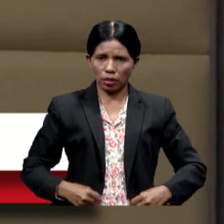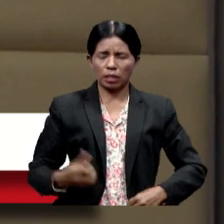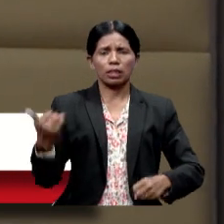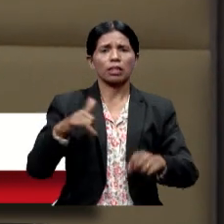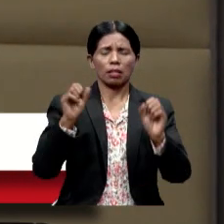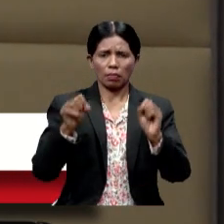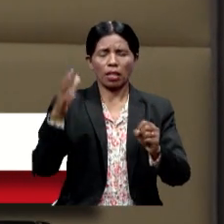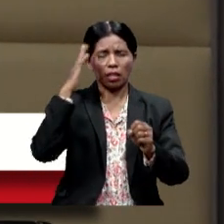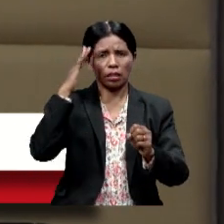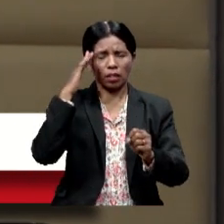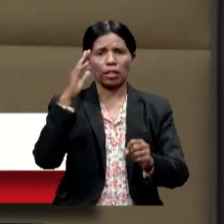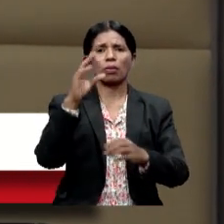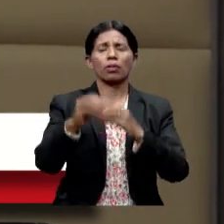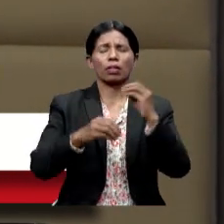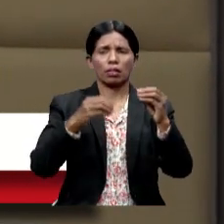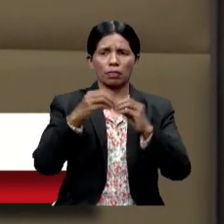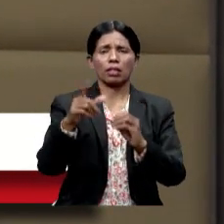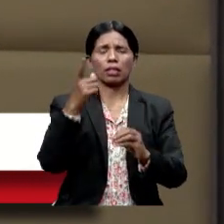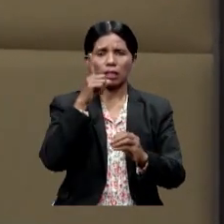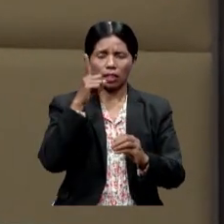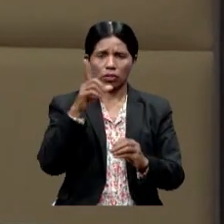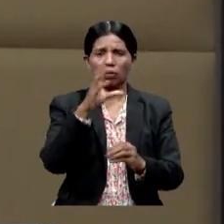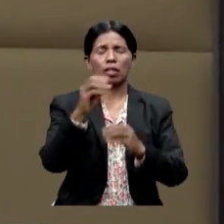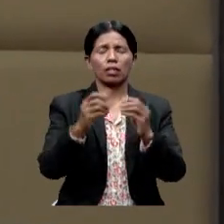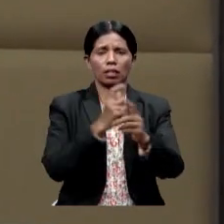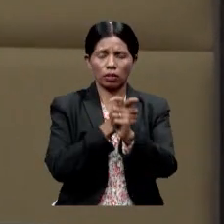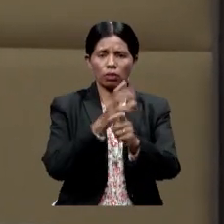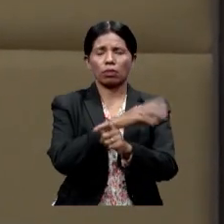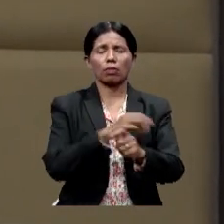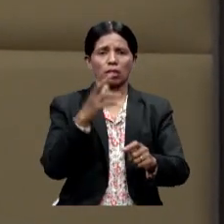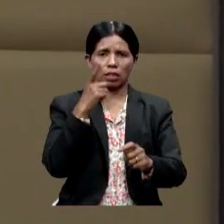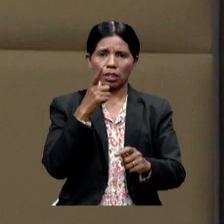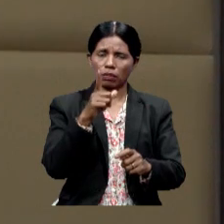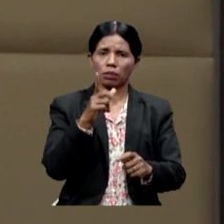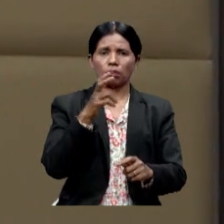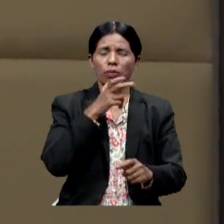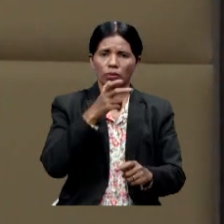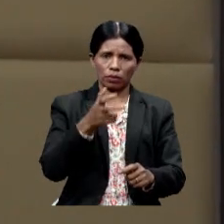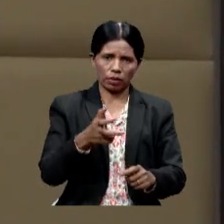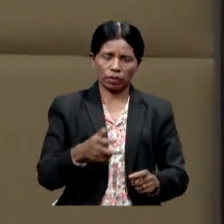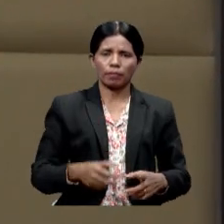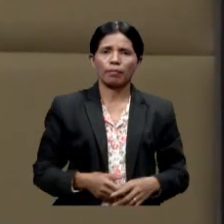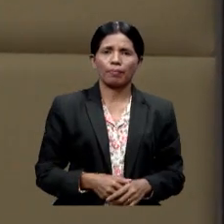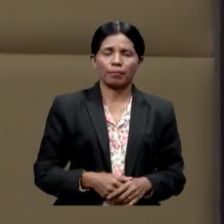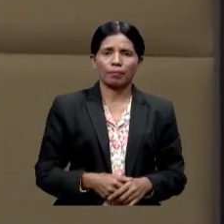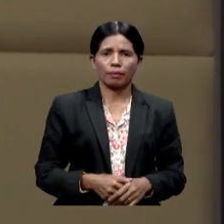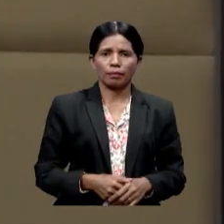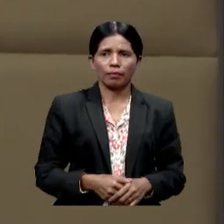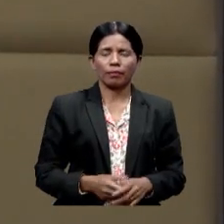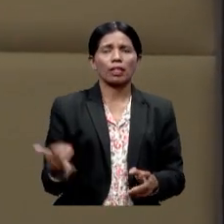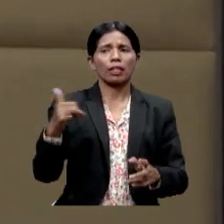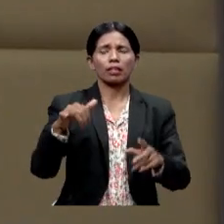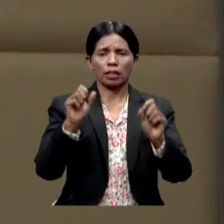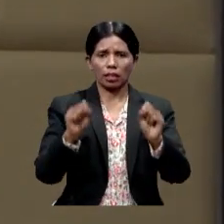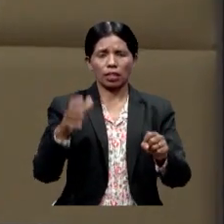conhece o Ituá e Diaclio antes de passar licença Roma. Se tem que